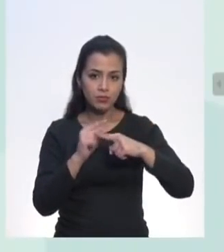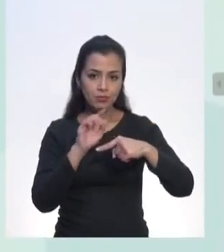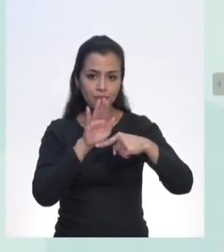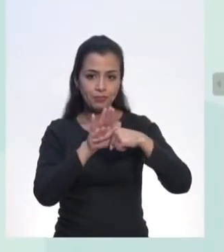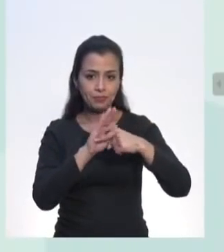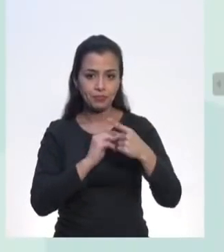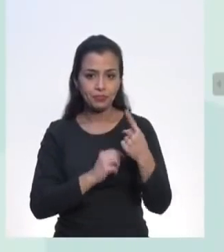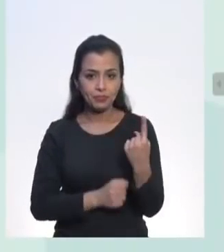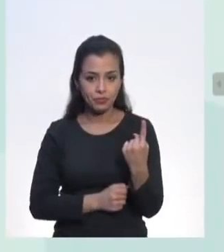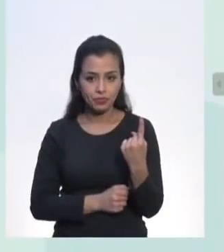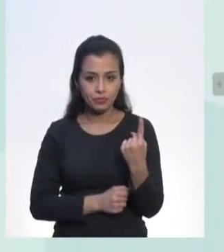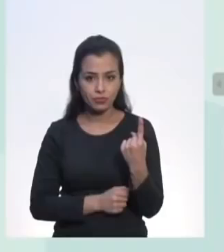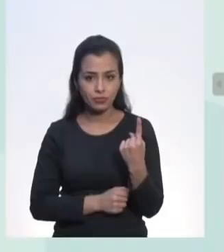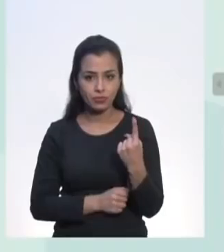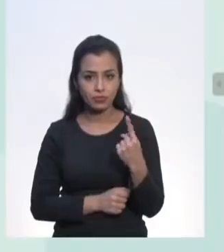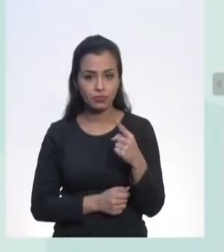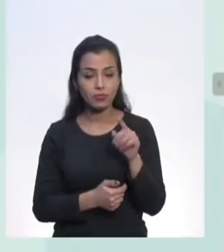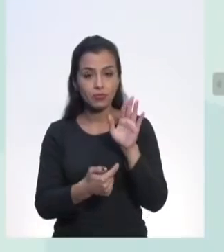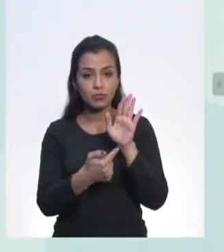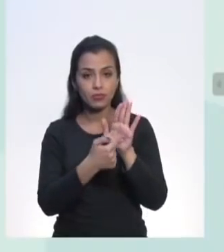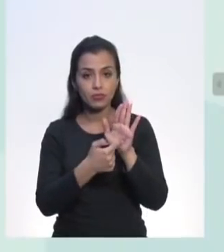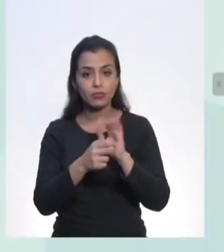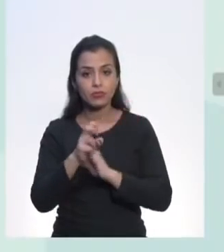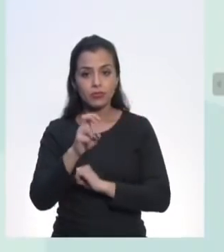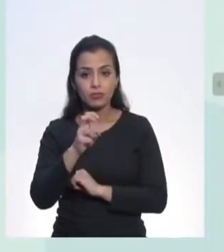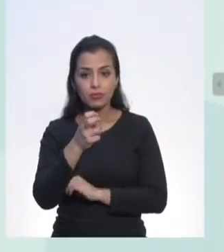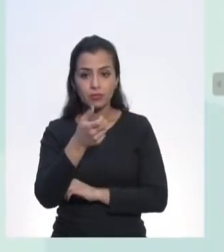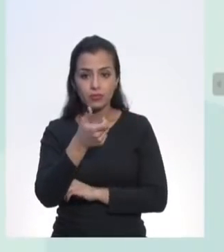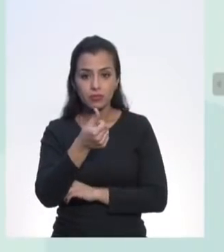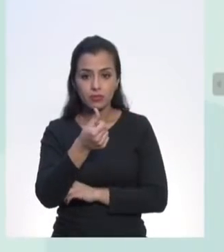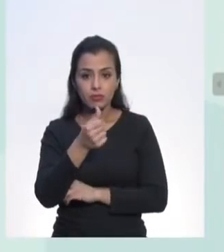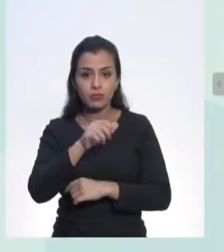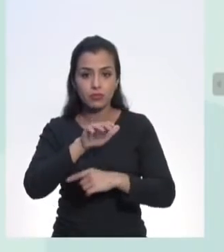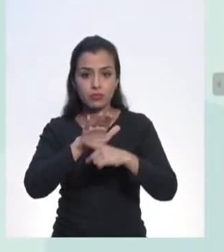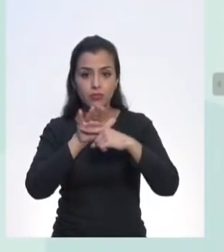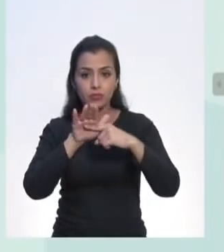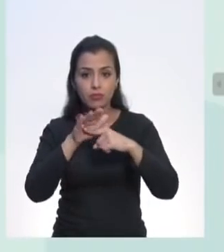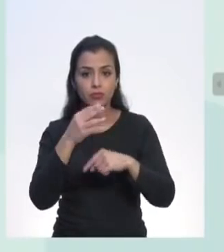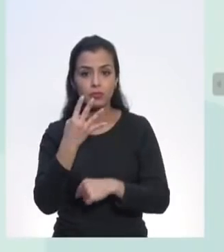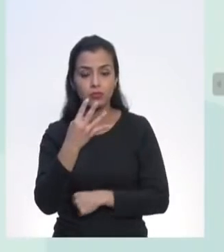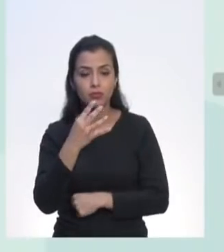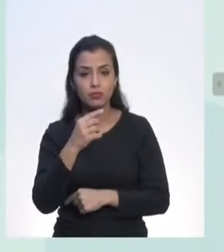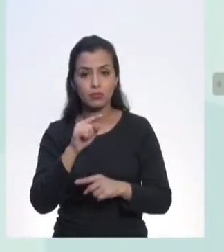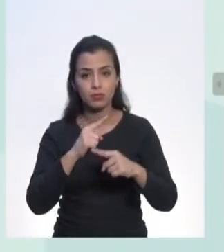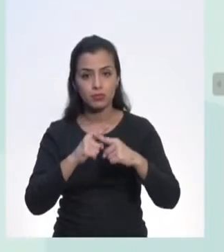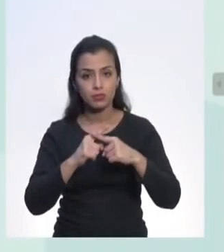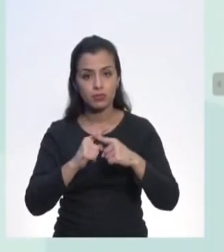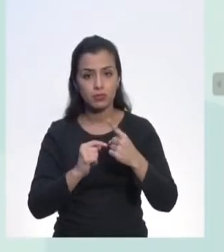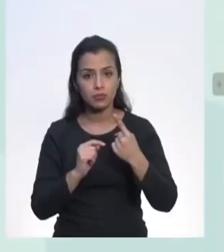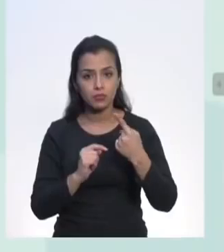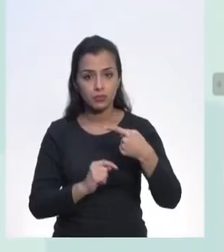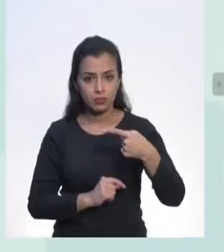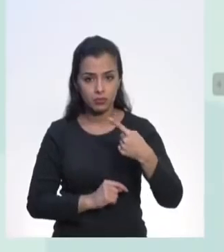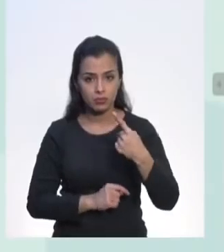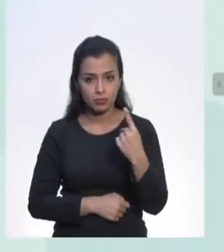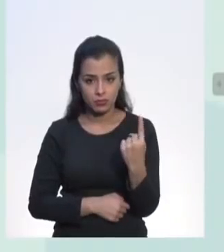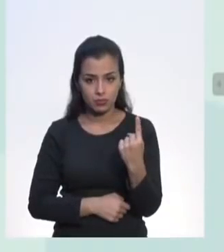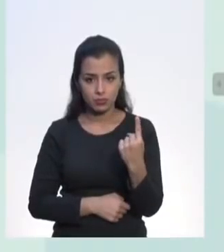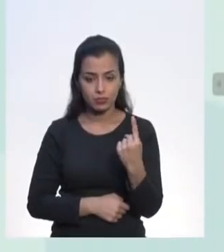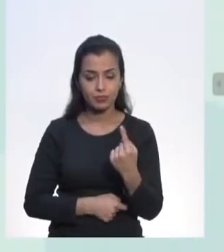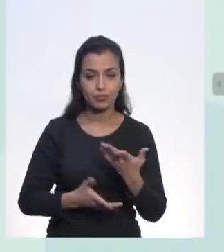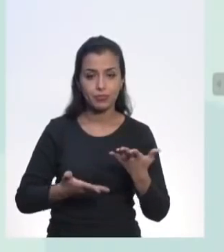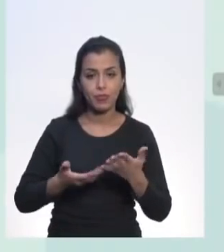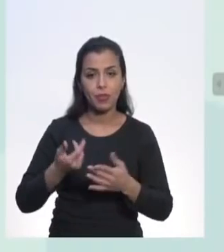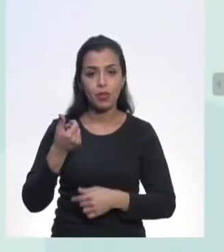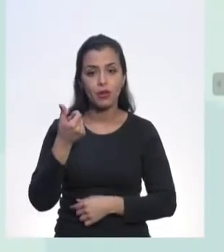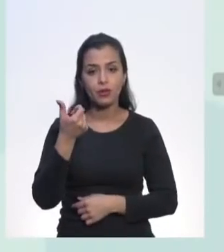56 sobre 4 vezes menos 1. Muito bem. Então, aqui nós vamos ter menos 6 dividido